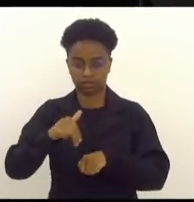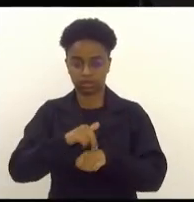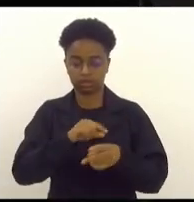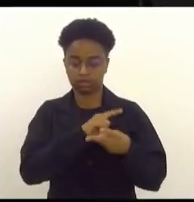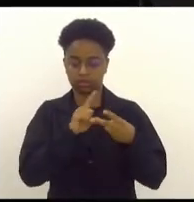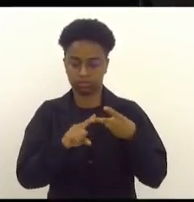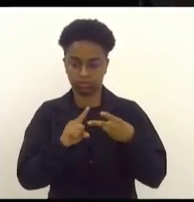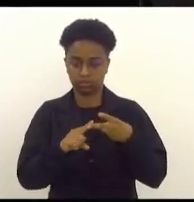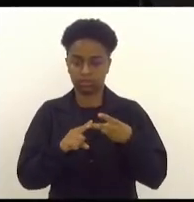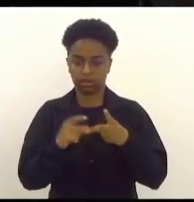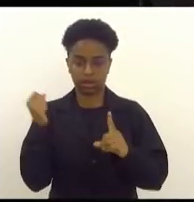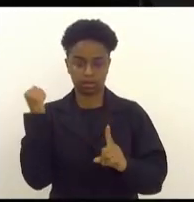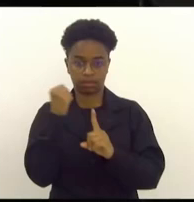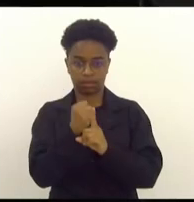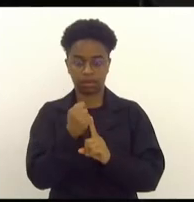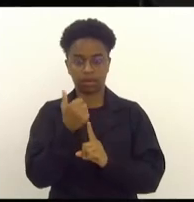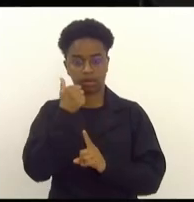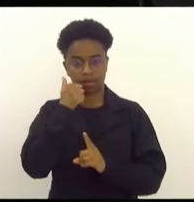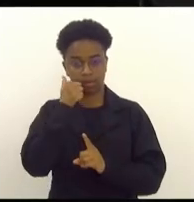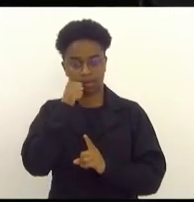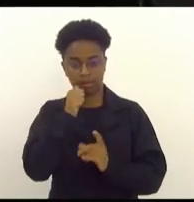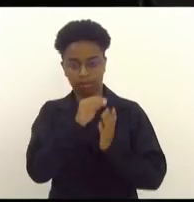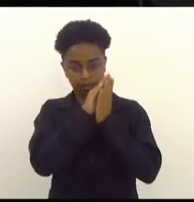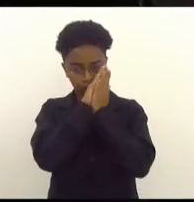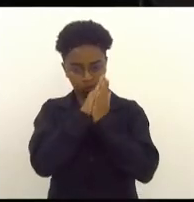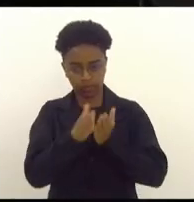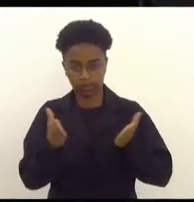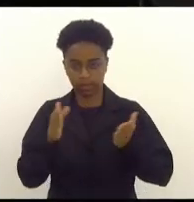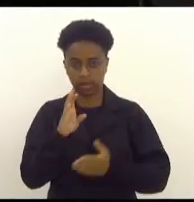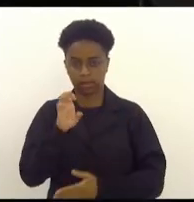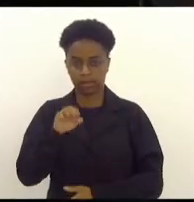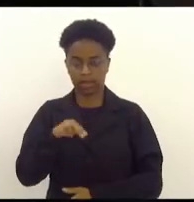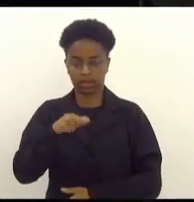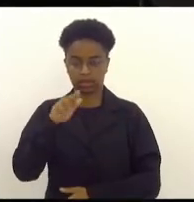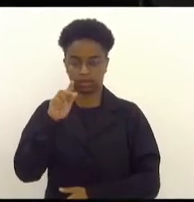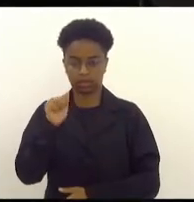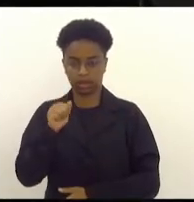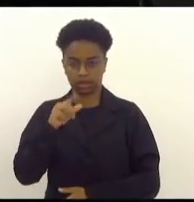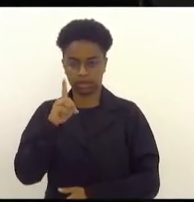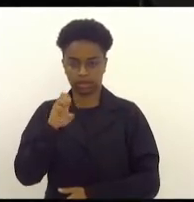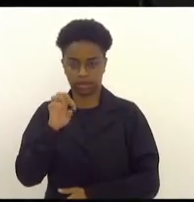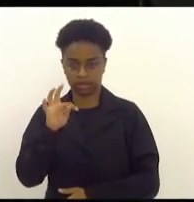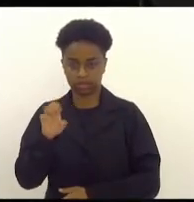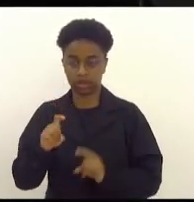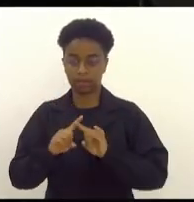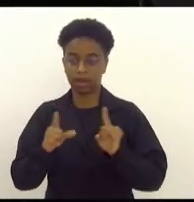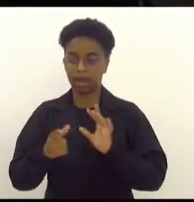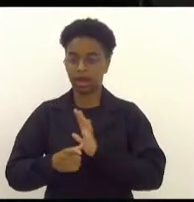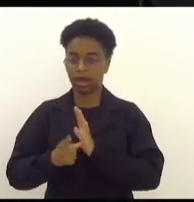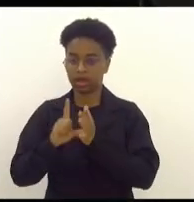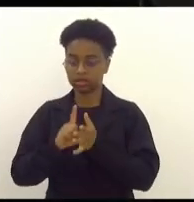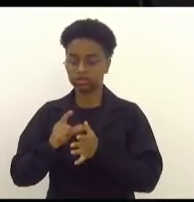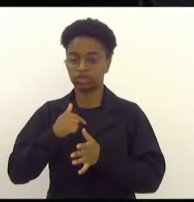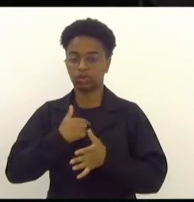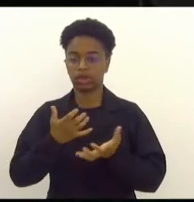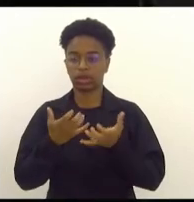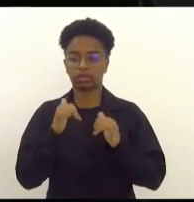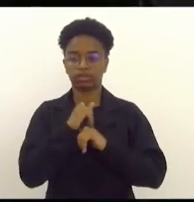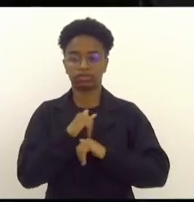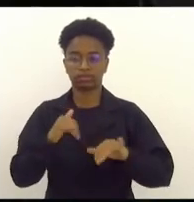da mãe Bernadete mas antes eu queria prestar minha solidariedade